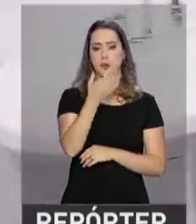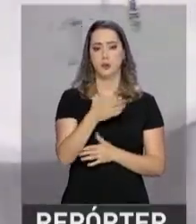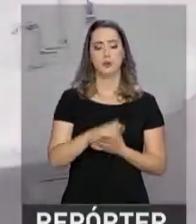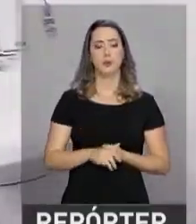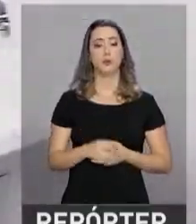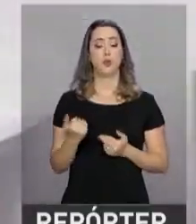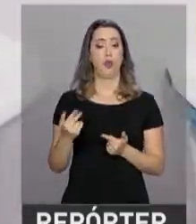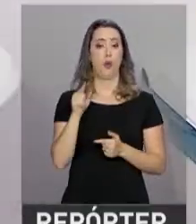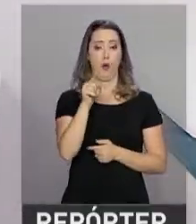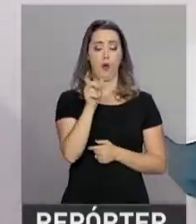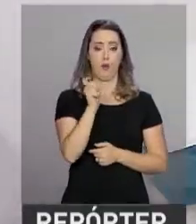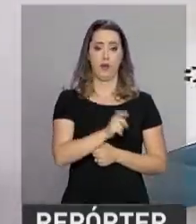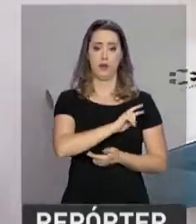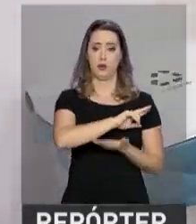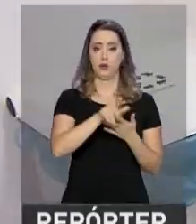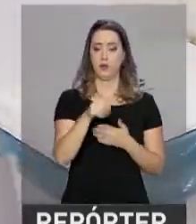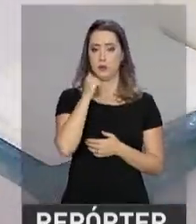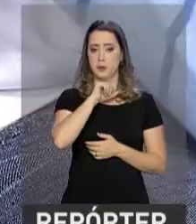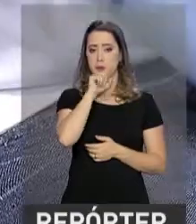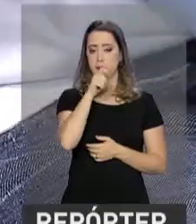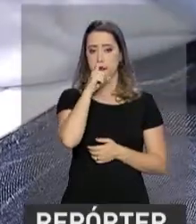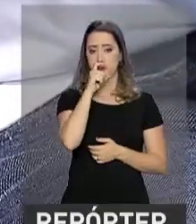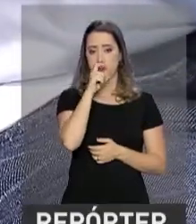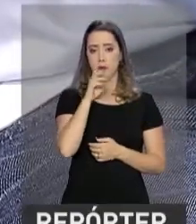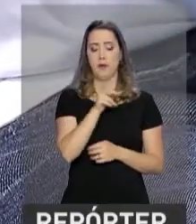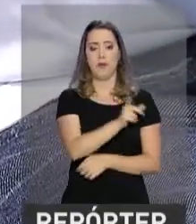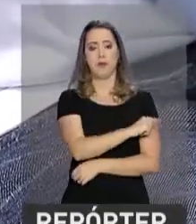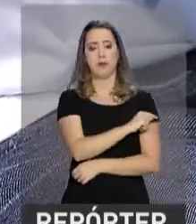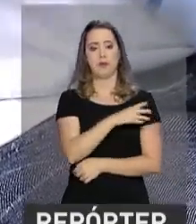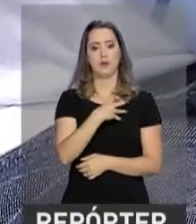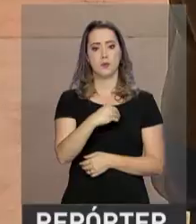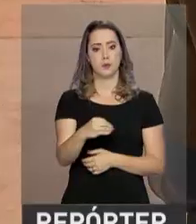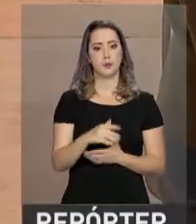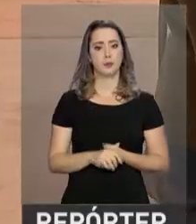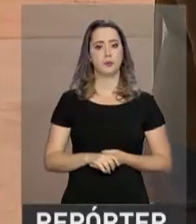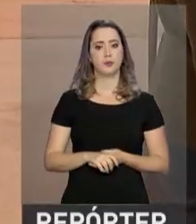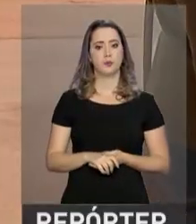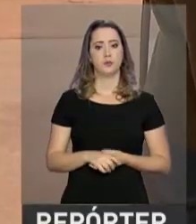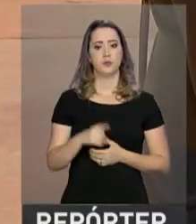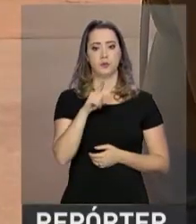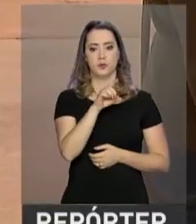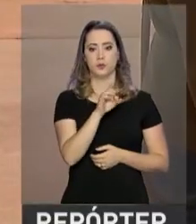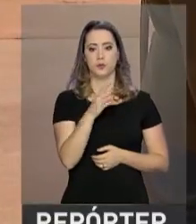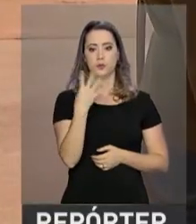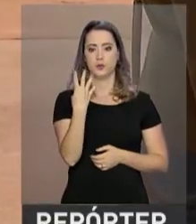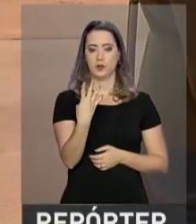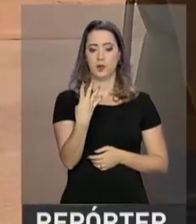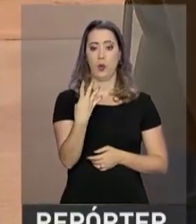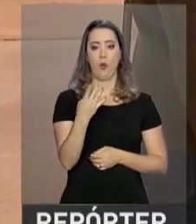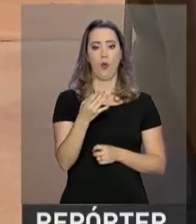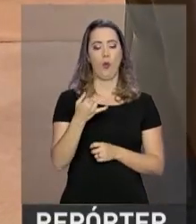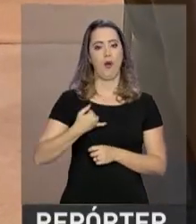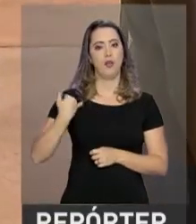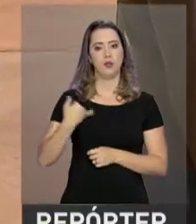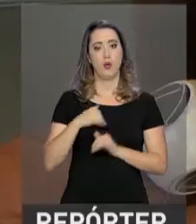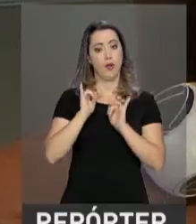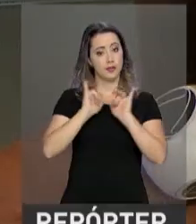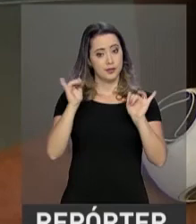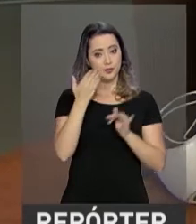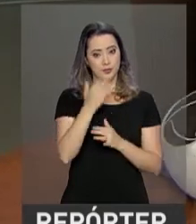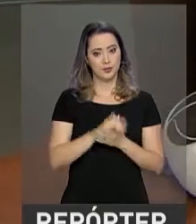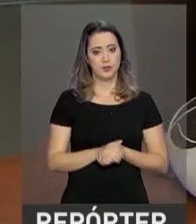como jessica muitos pais aproveitaram o dia para vacinar os filhos sarah de apenas 4 anos deu o recado